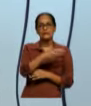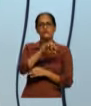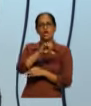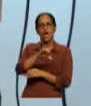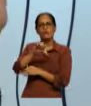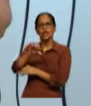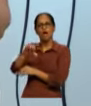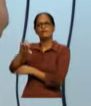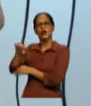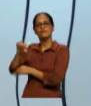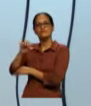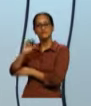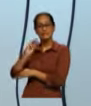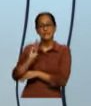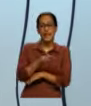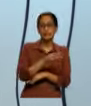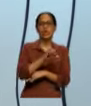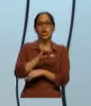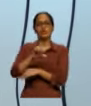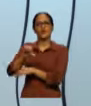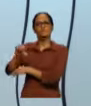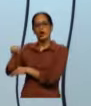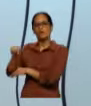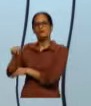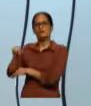3.999. Daí para lá a gente vai fazer